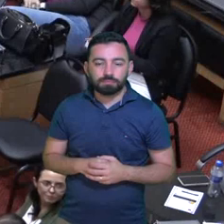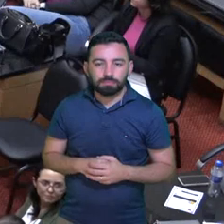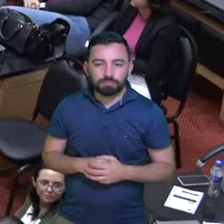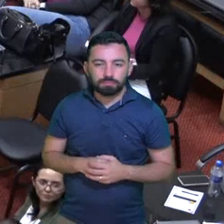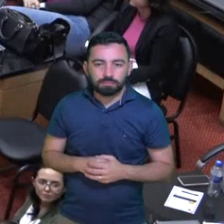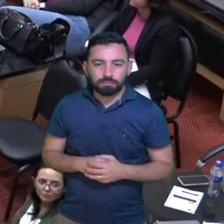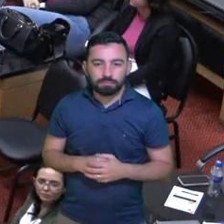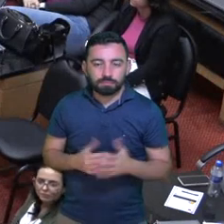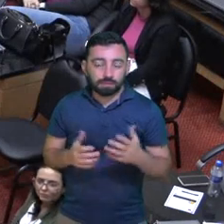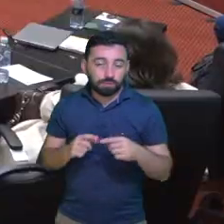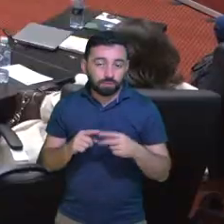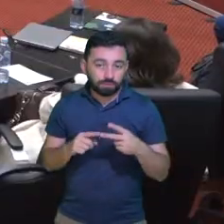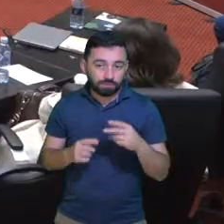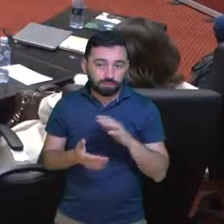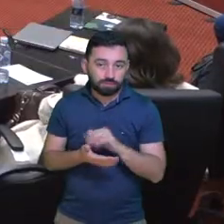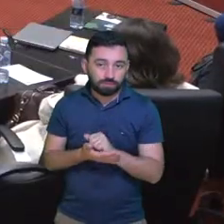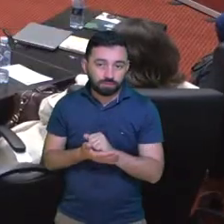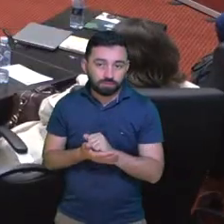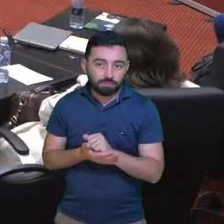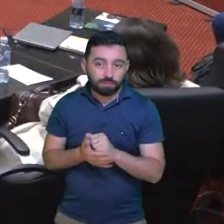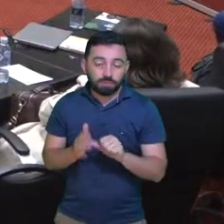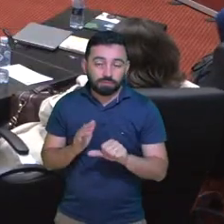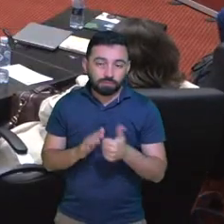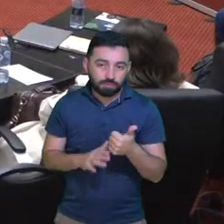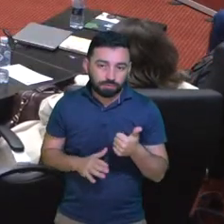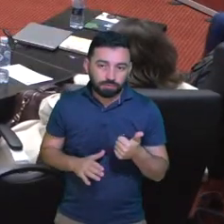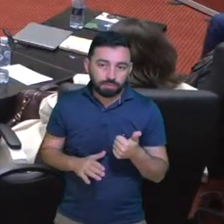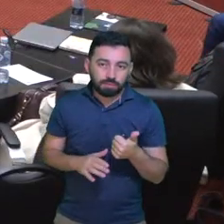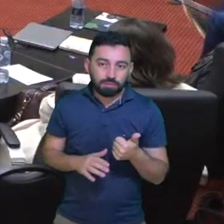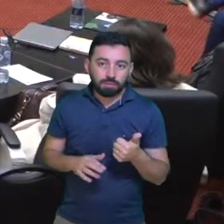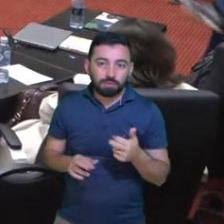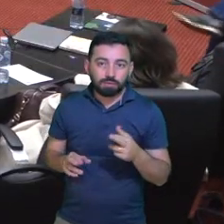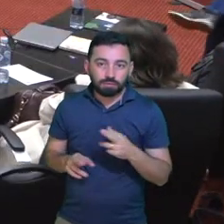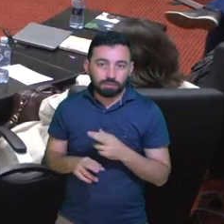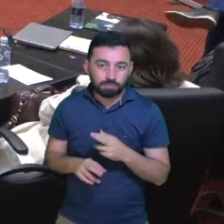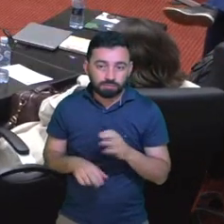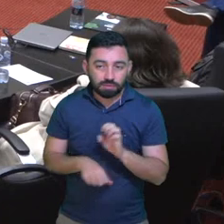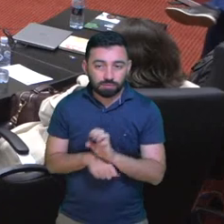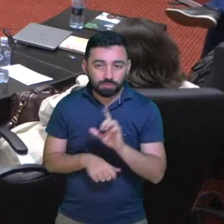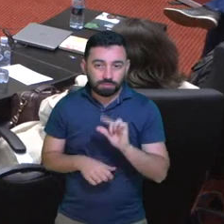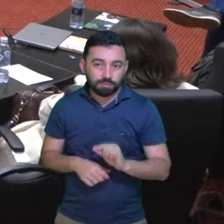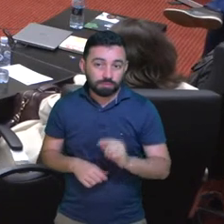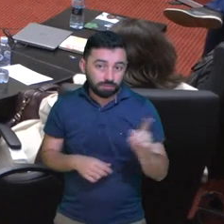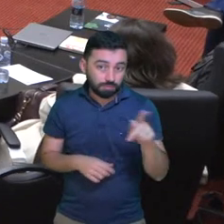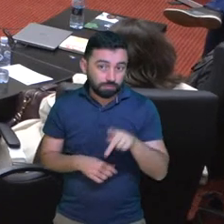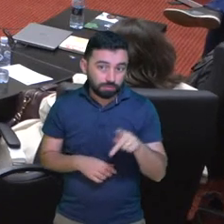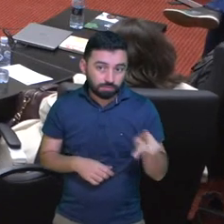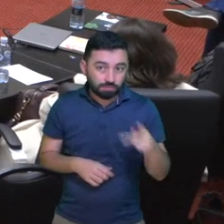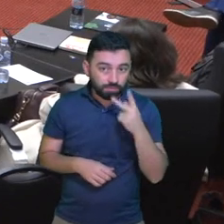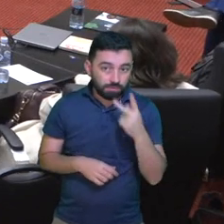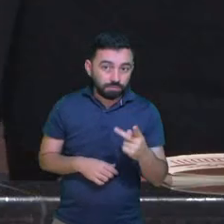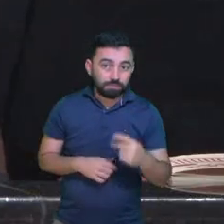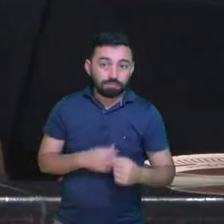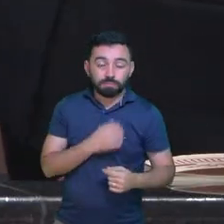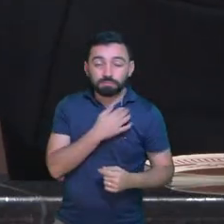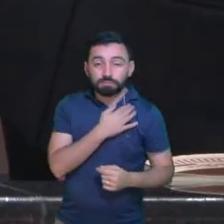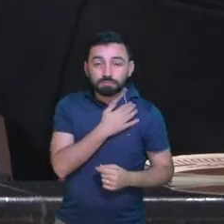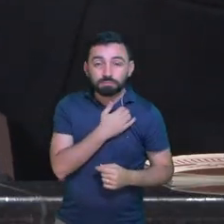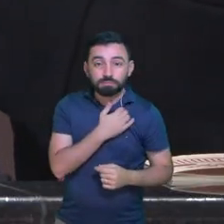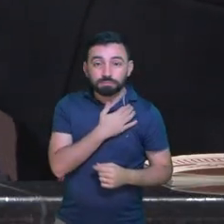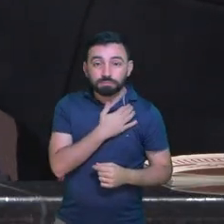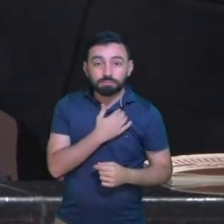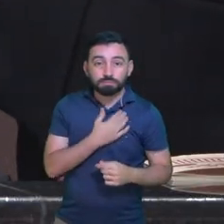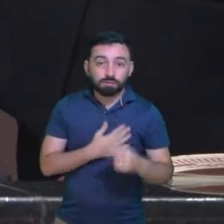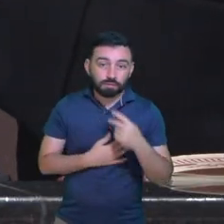quero fazer dois registros primeiro em relação à questão do estado mínimo que o professor Joaquim trouxe aqui